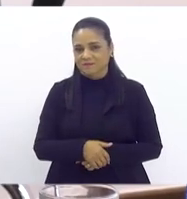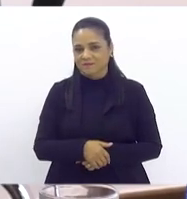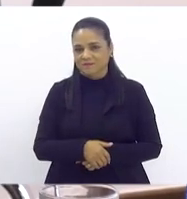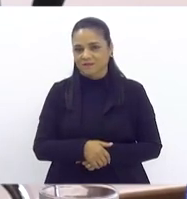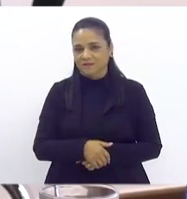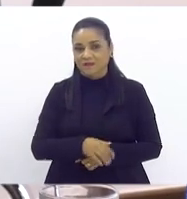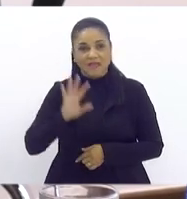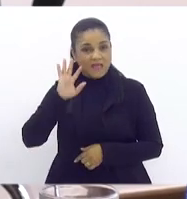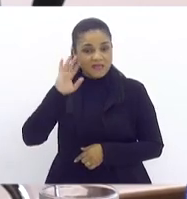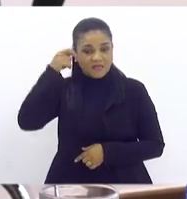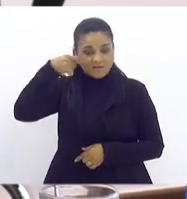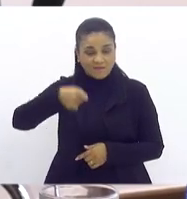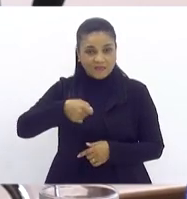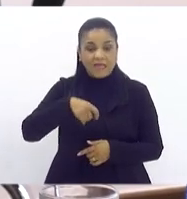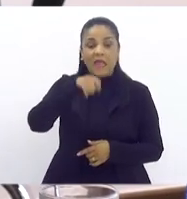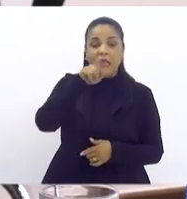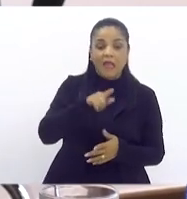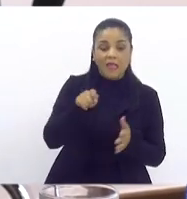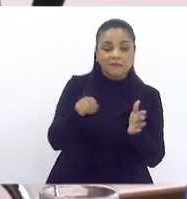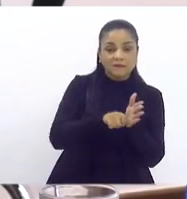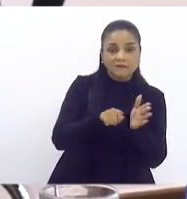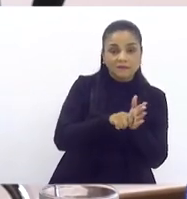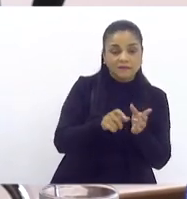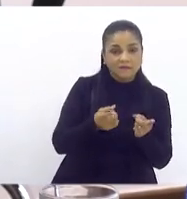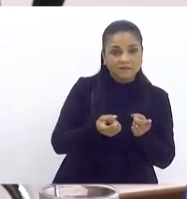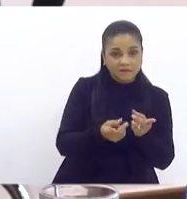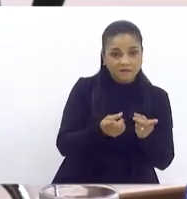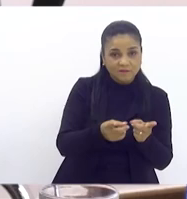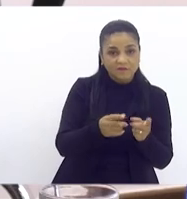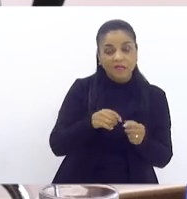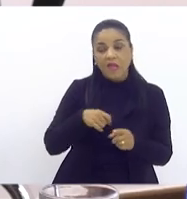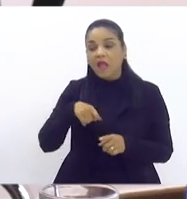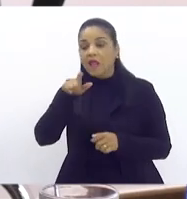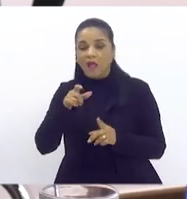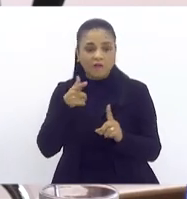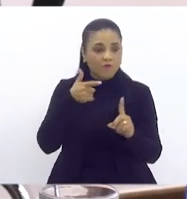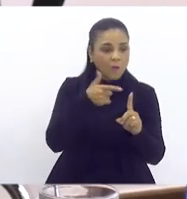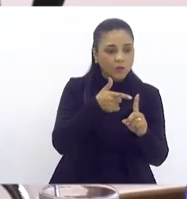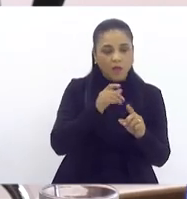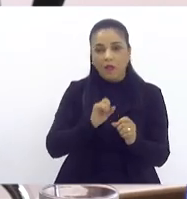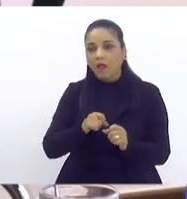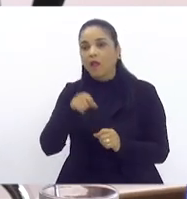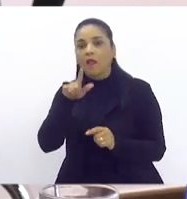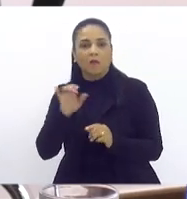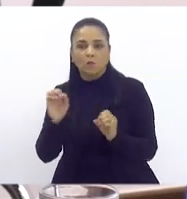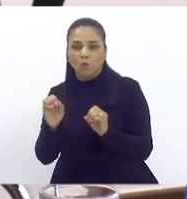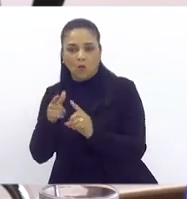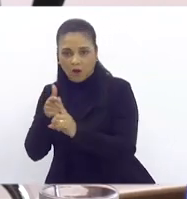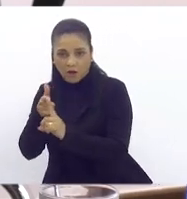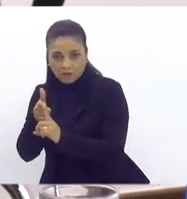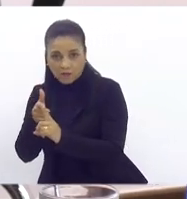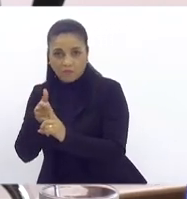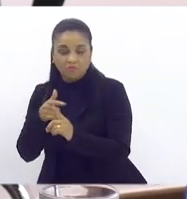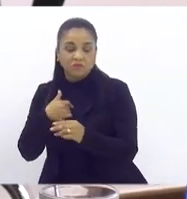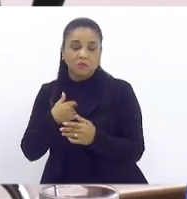ela define quem é traficante quem vai ser abordado quem não vai ser abordado e não há um filtro disso pelo Delegado de Polícia Civil